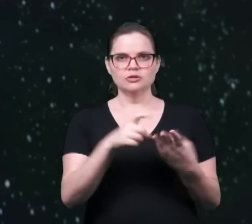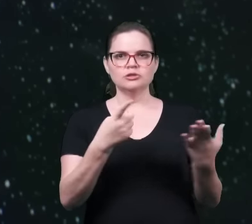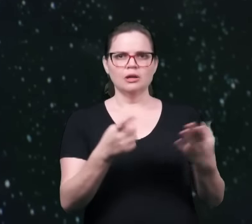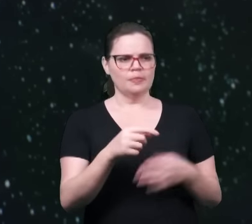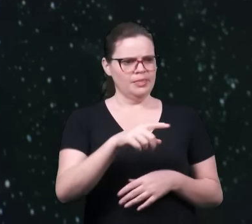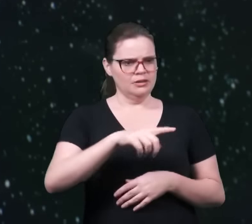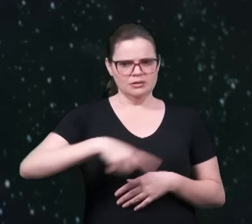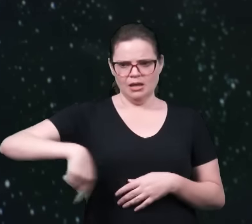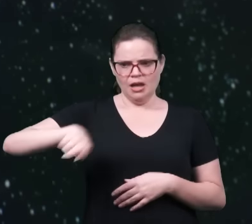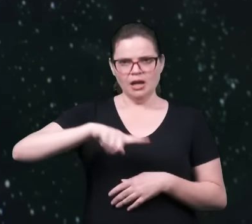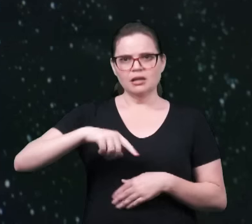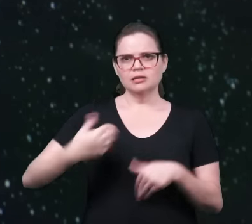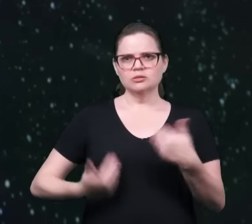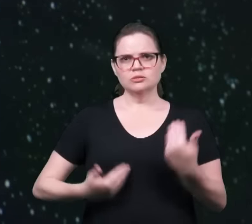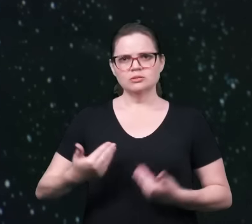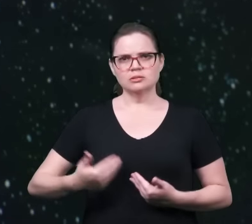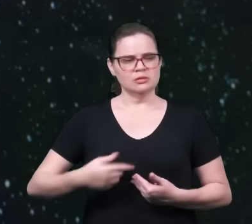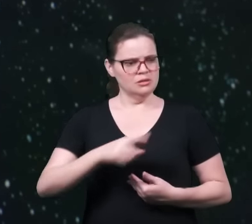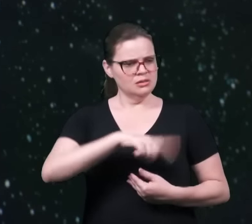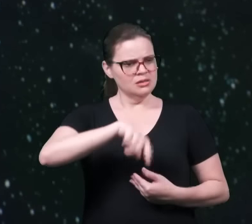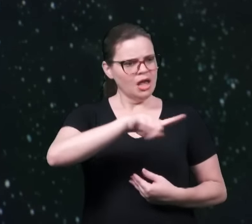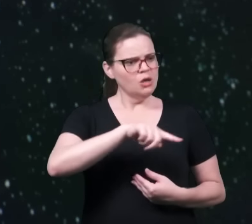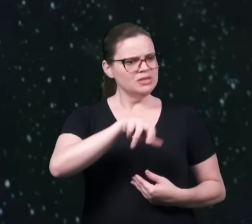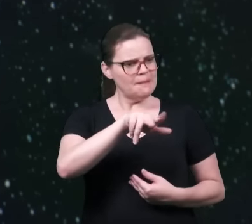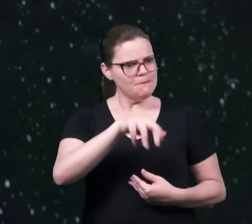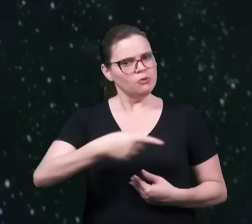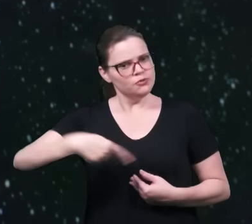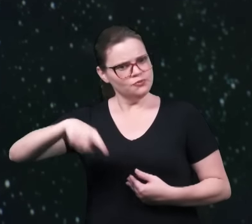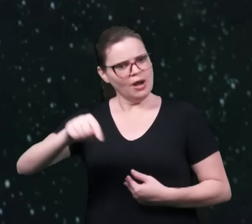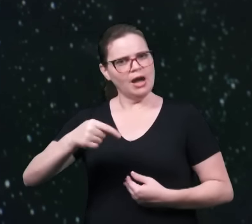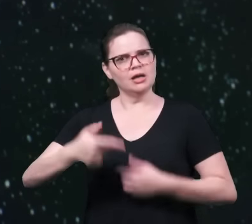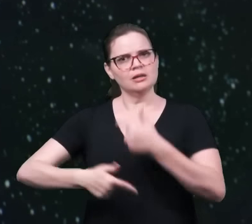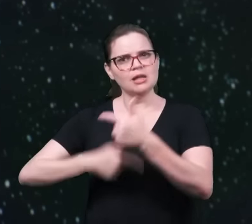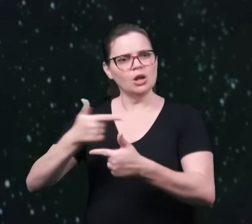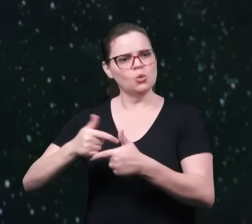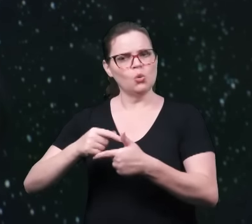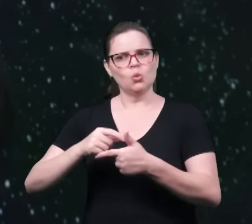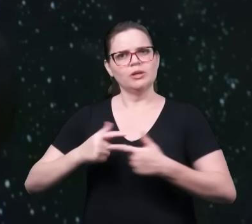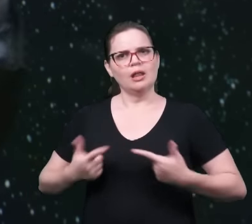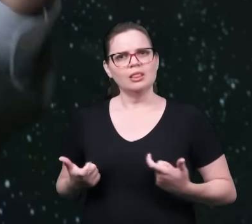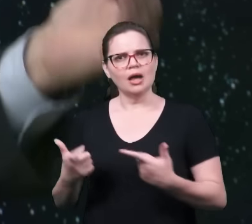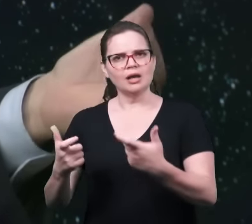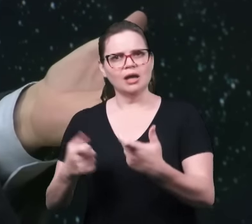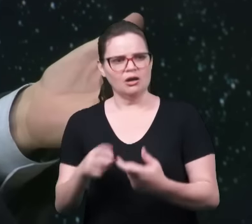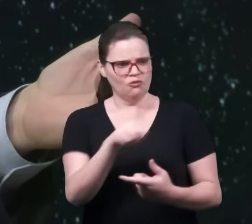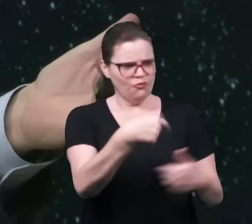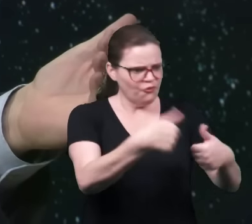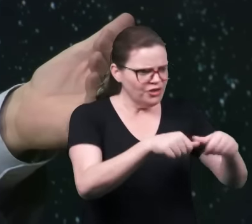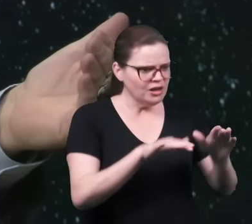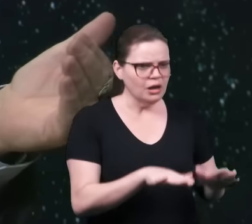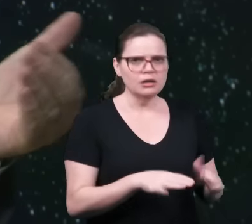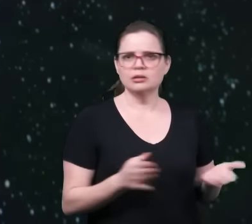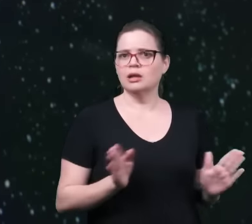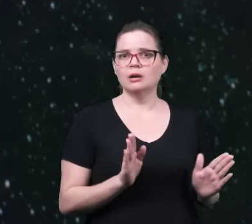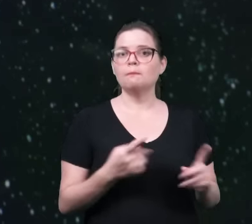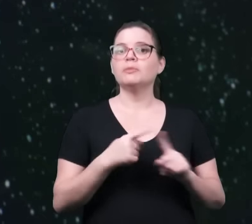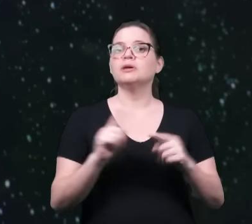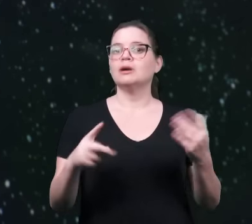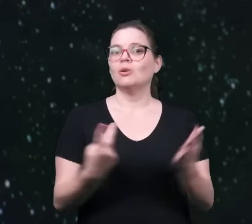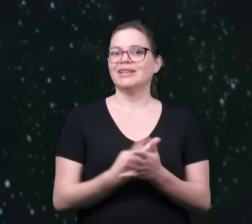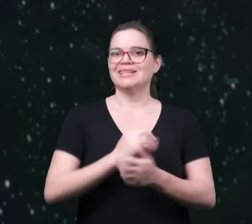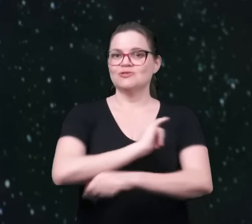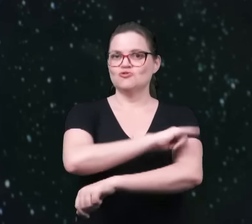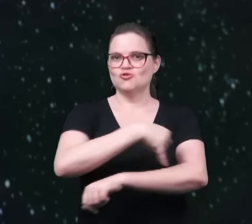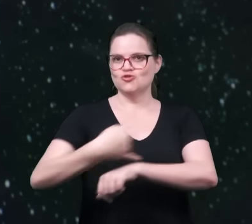Qual era a circunstância? Eles estavam para atravessar o Jordão, teriam Jericó pela frente para conquistar a terra prometida. Só que a turma